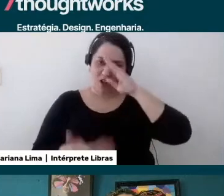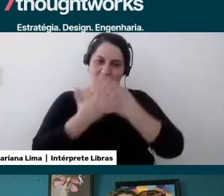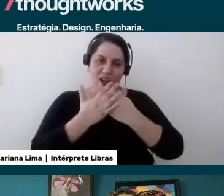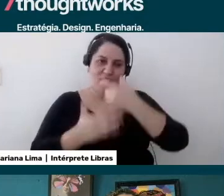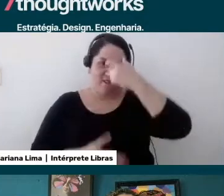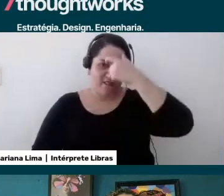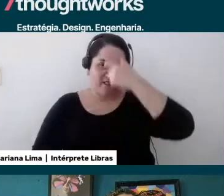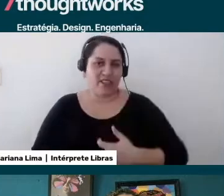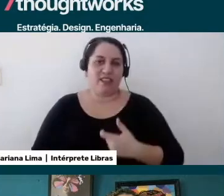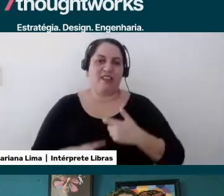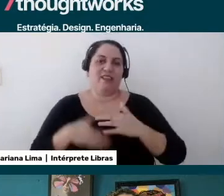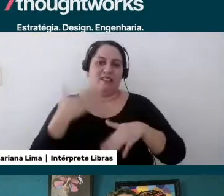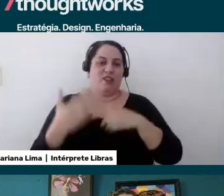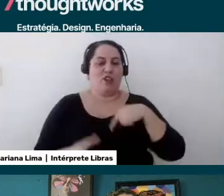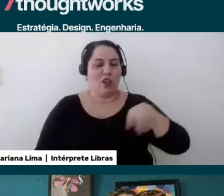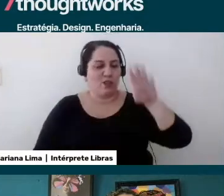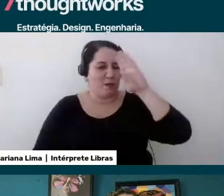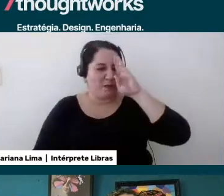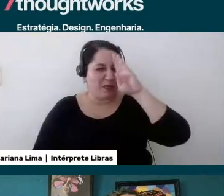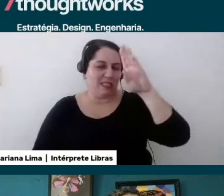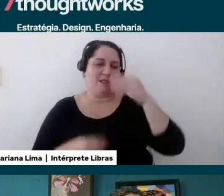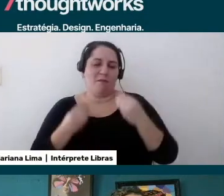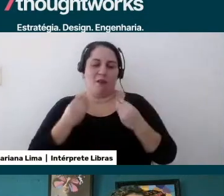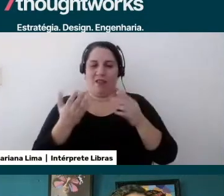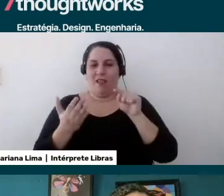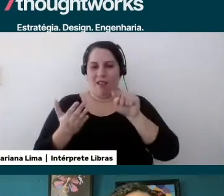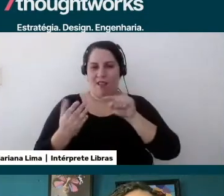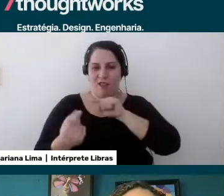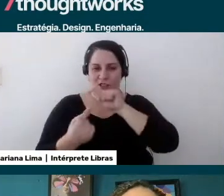do nosso trabalho.